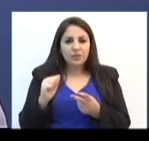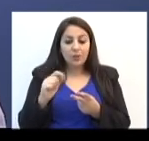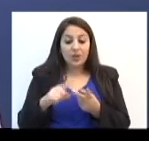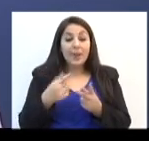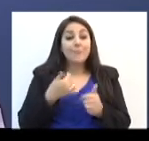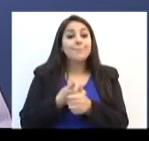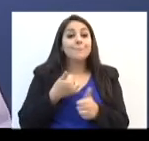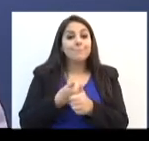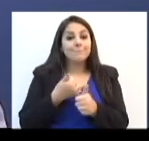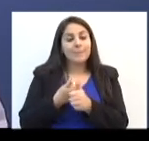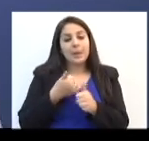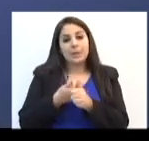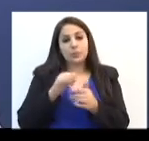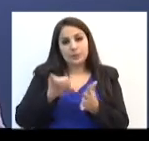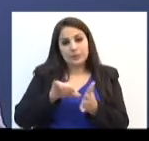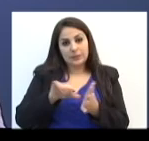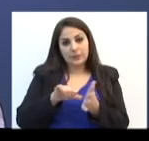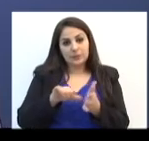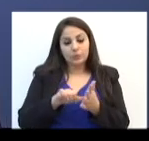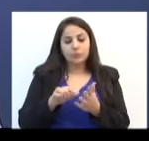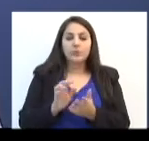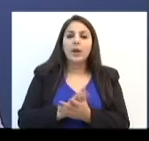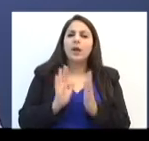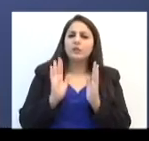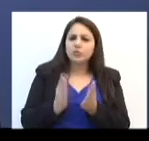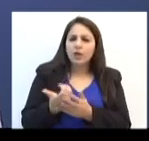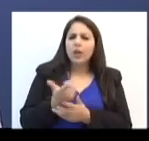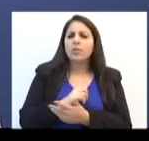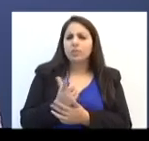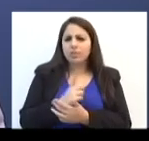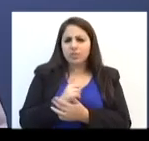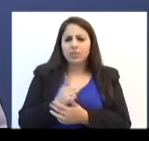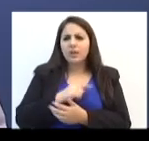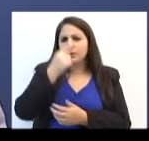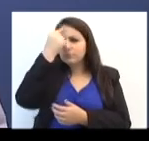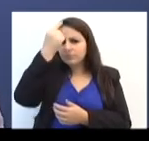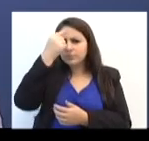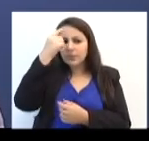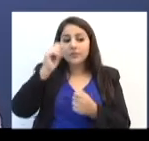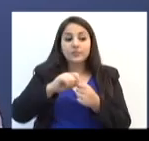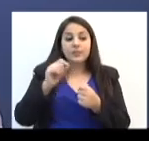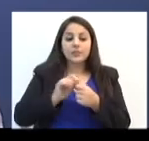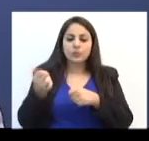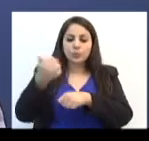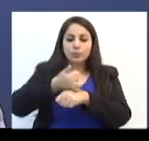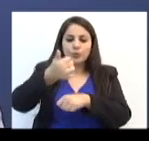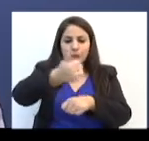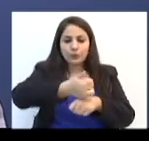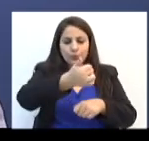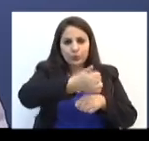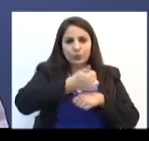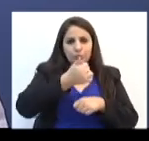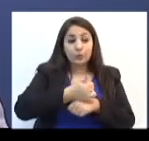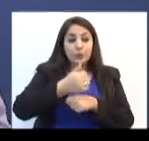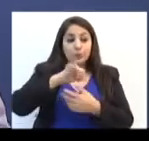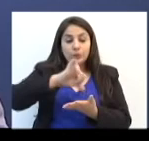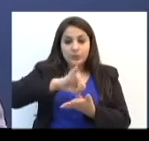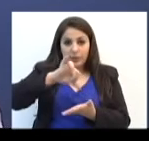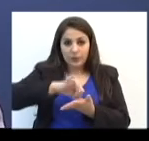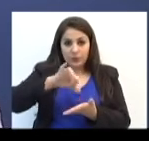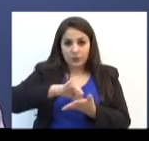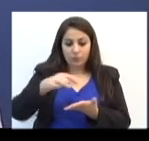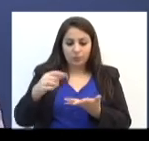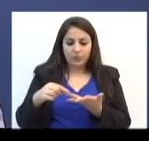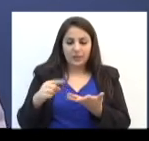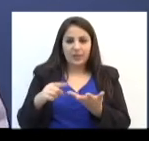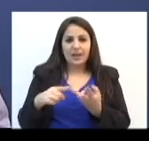nas proximidades do centro da cidade. Existia já a ideia de fazer a substituição dos abrigos centrais, mas agora